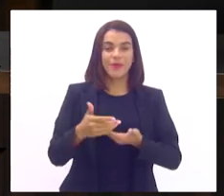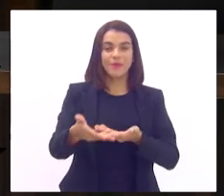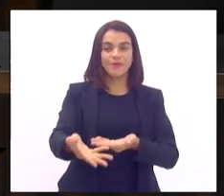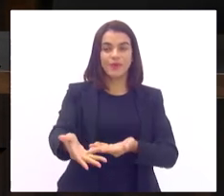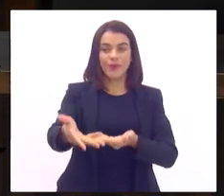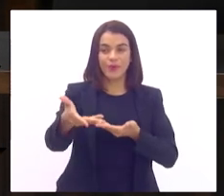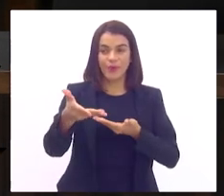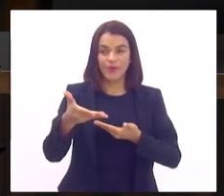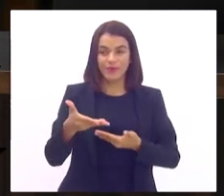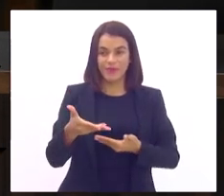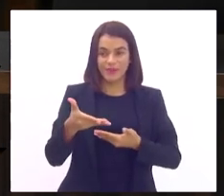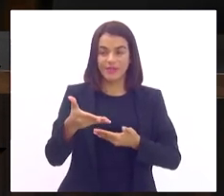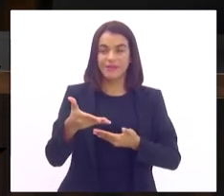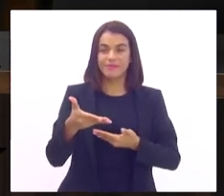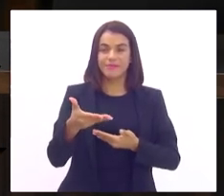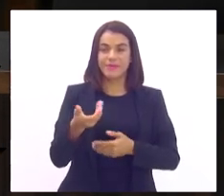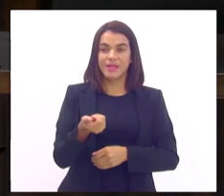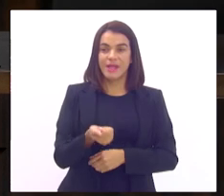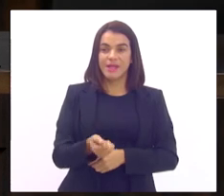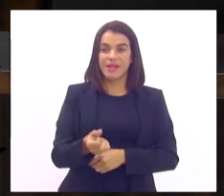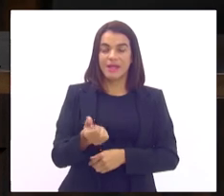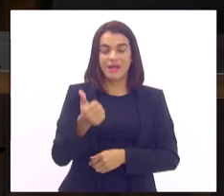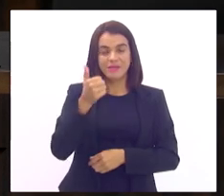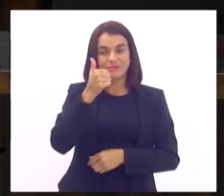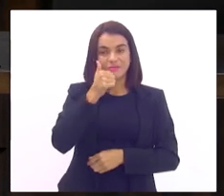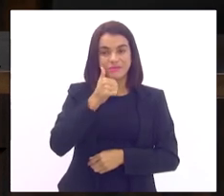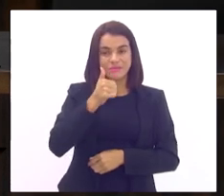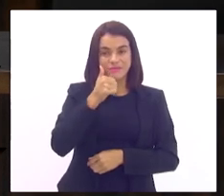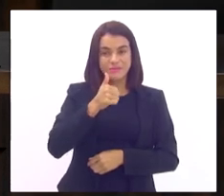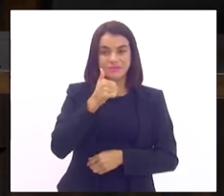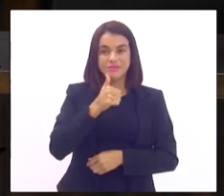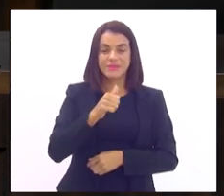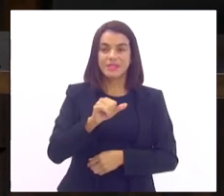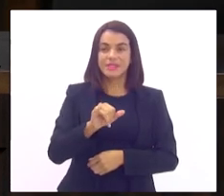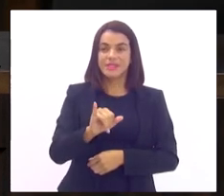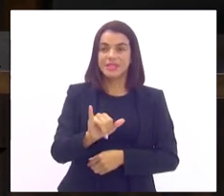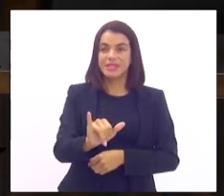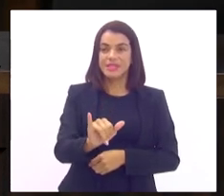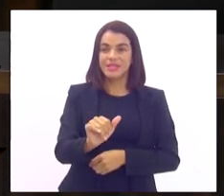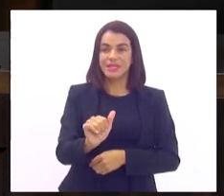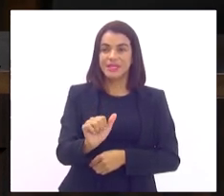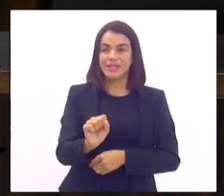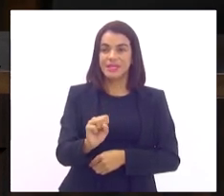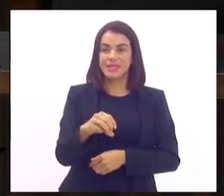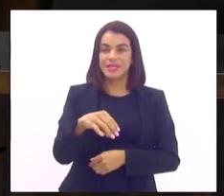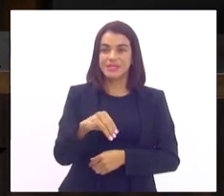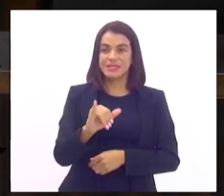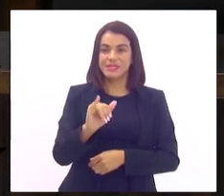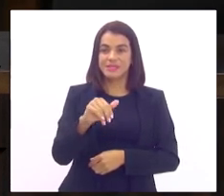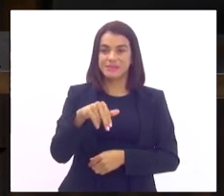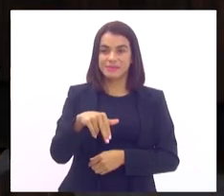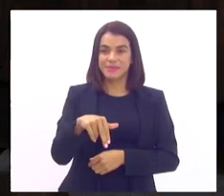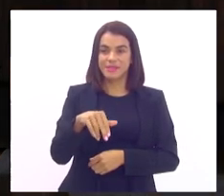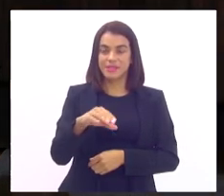Convidar a senhora Yasmin Costa, subsecretária de Contabilidade Geral do Estado do Rio de Janeiro,